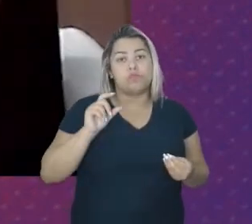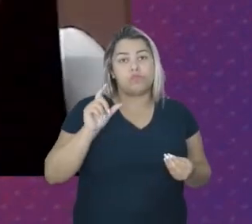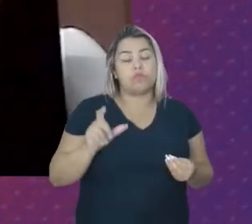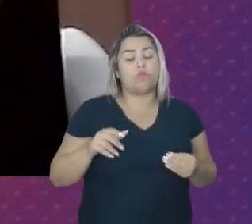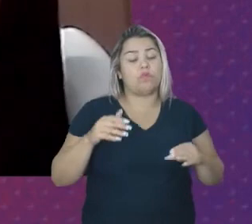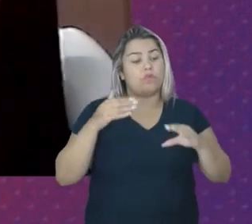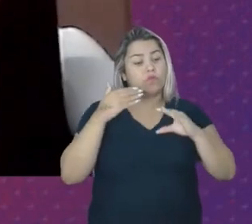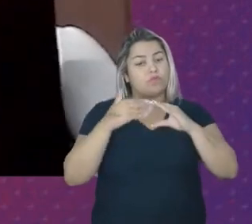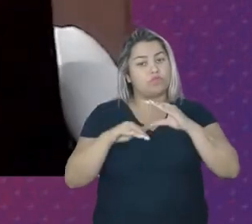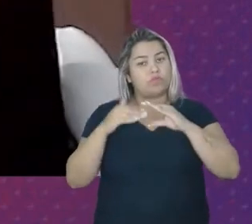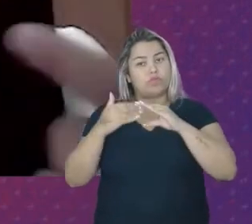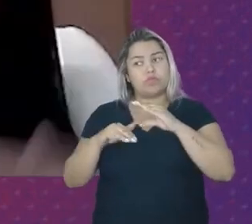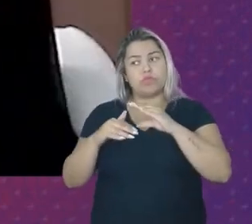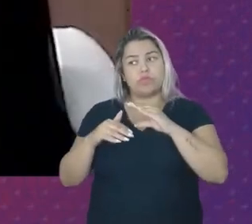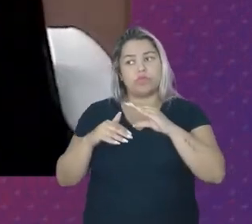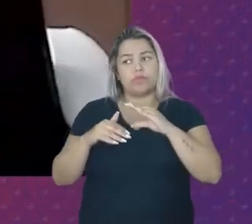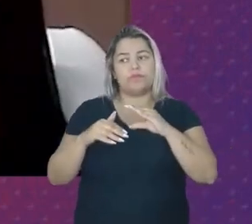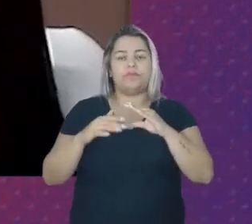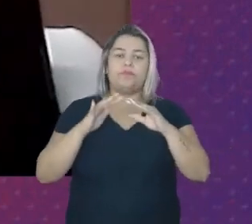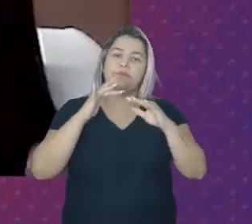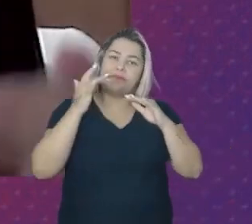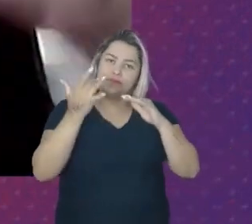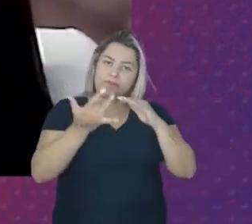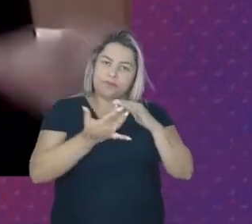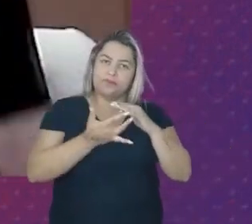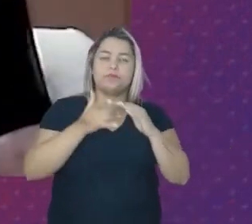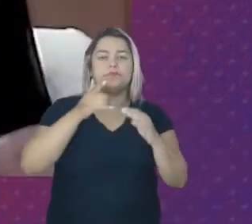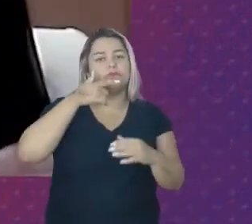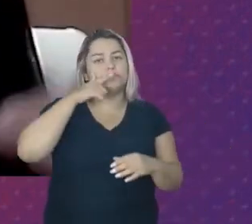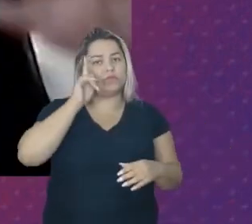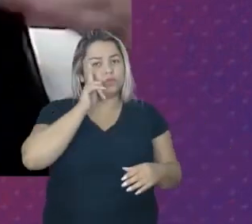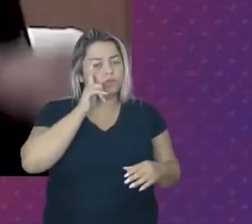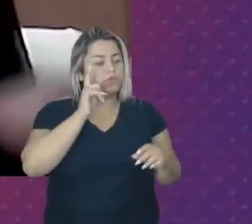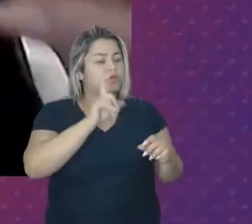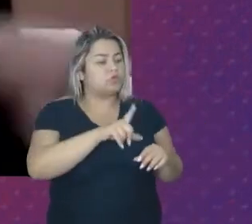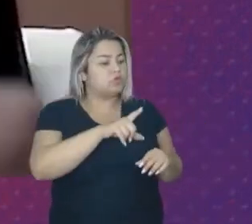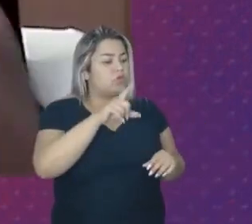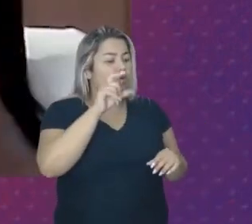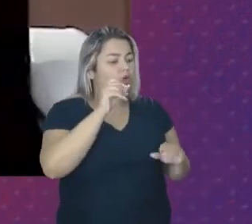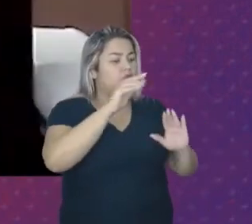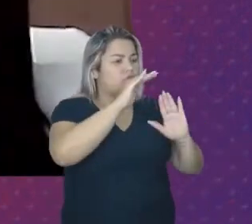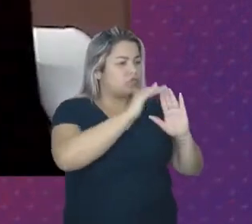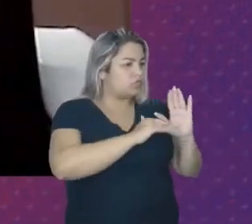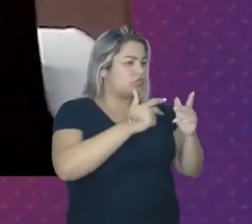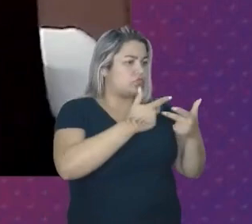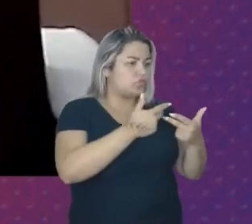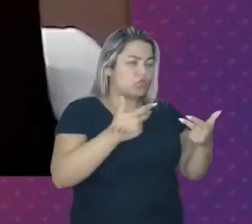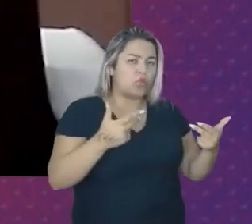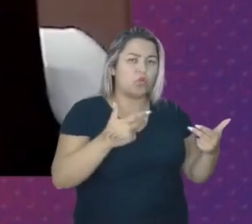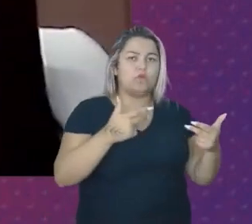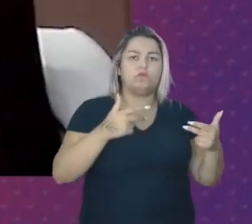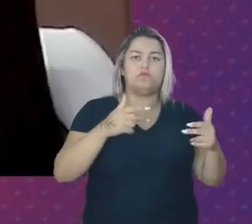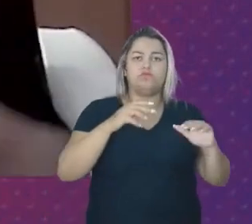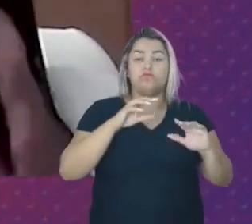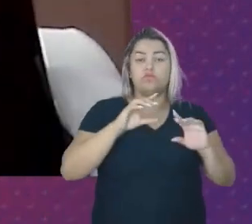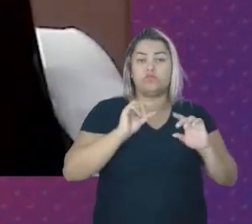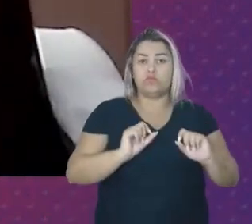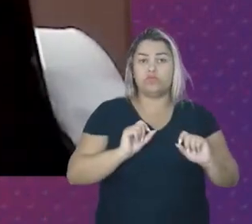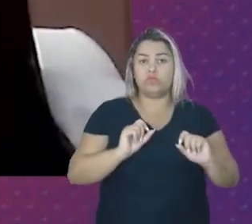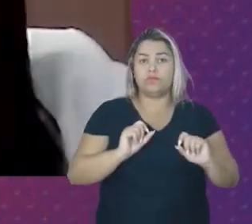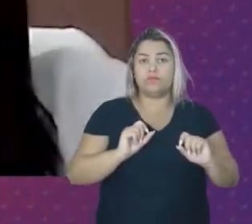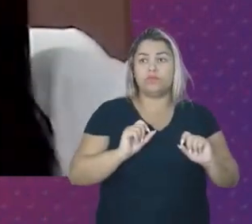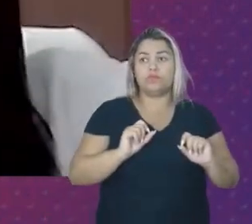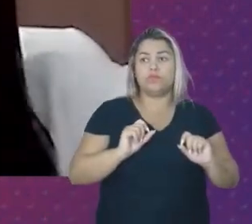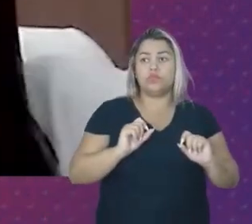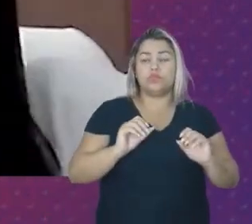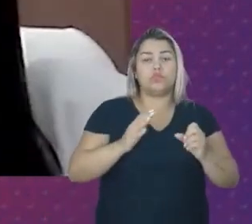postar nas suas redes sociais, antes disso, defina quais são as suas editorias de conteúdo com